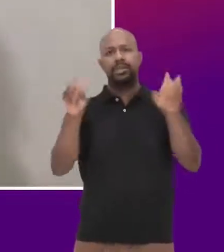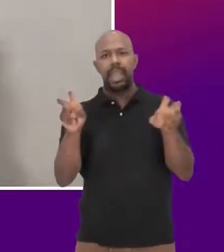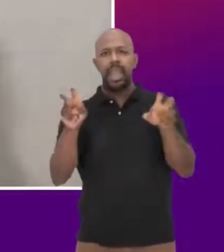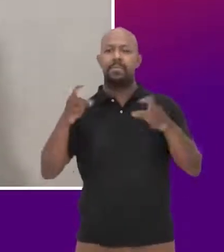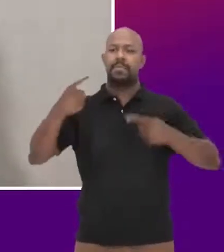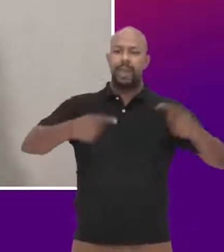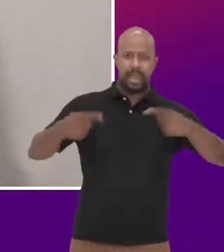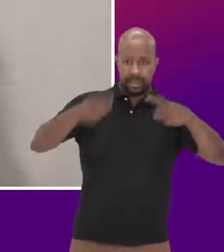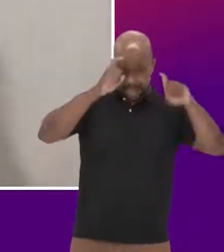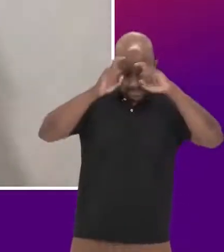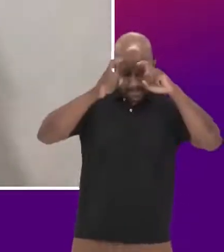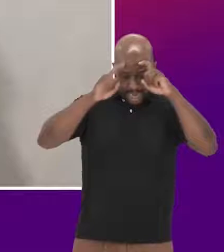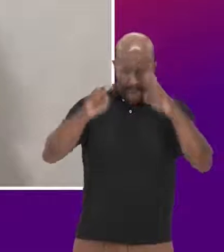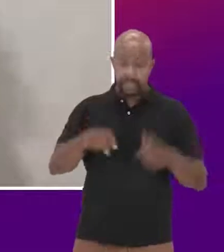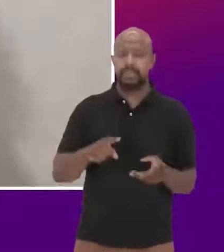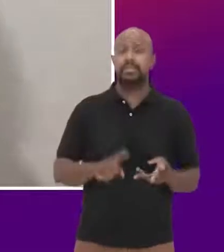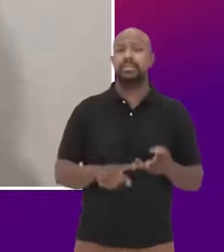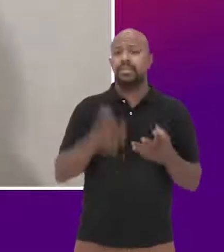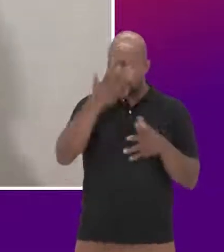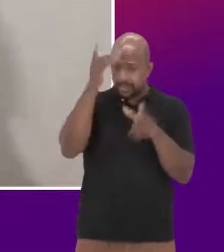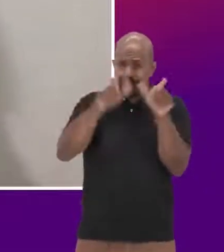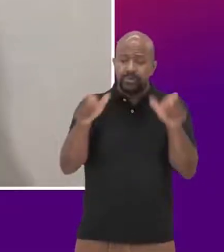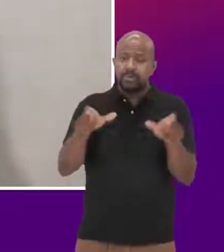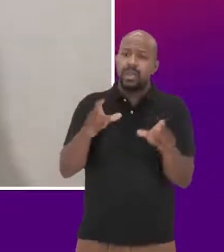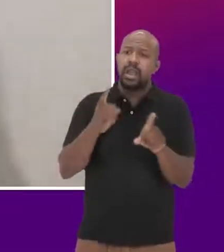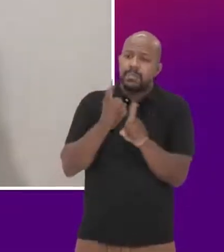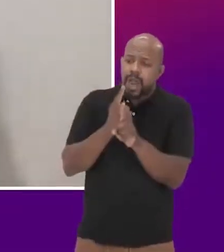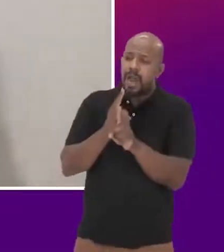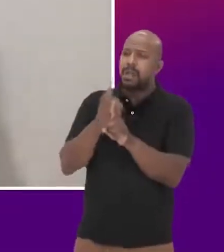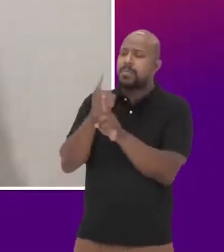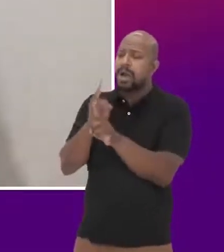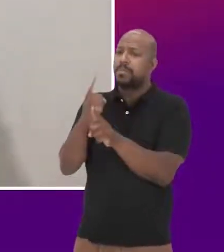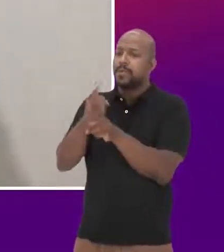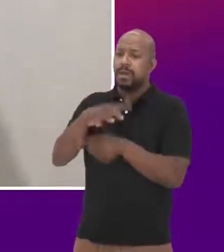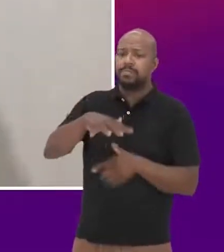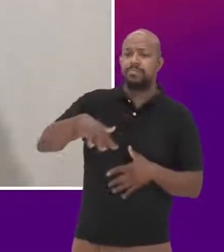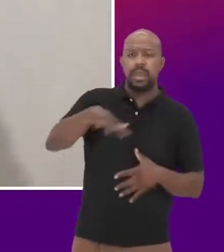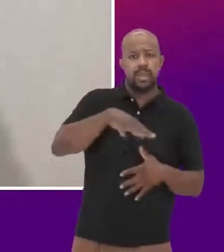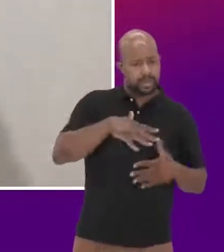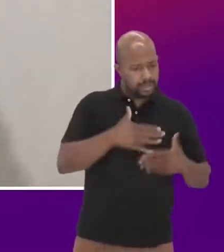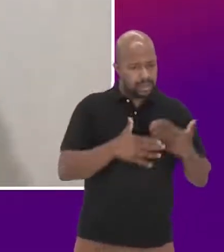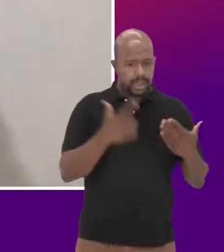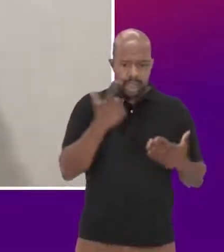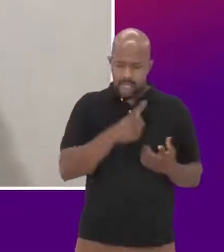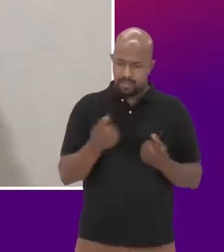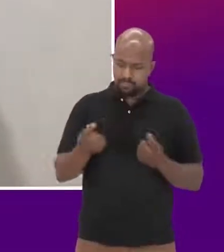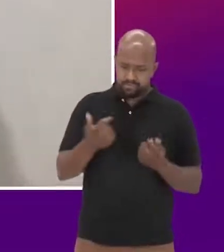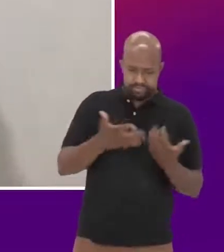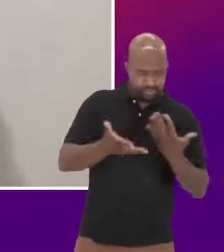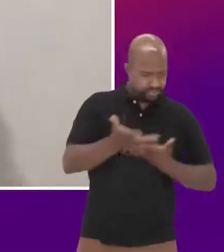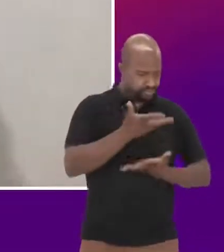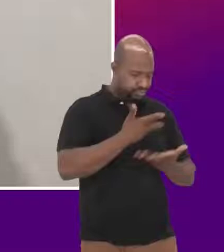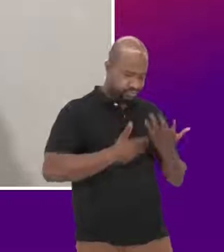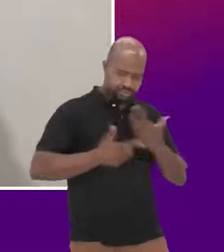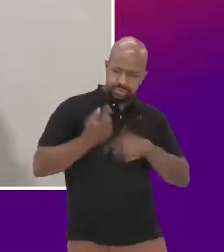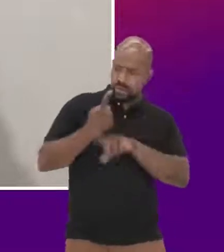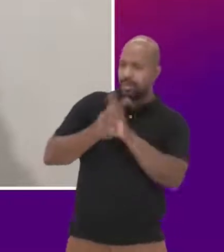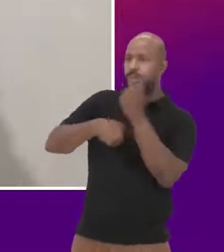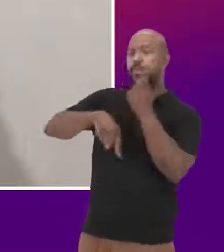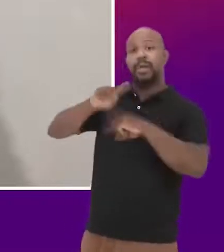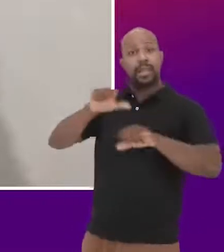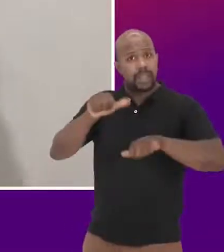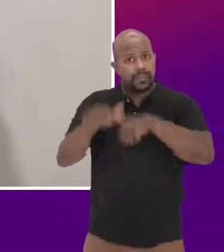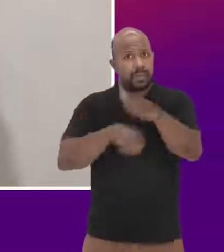para debate. Então, as pessoas estão encontrando o seu meio de se enriquecer e de transformar essa